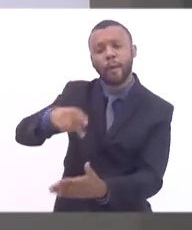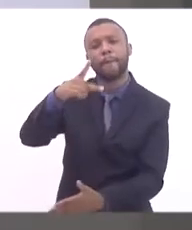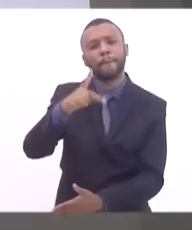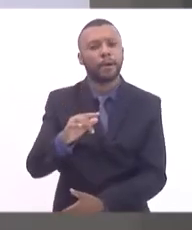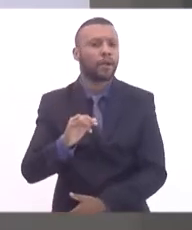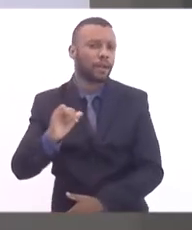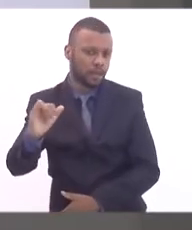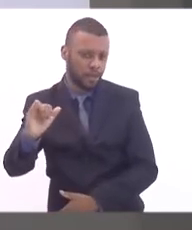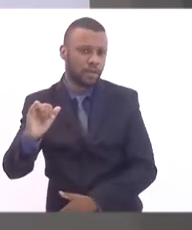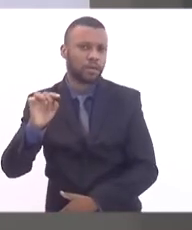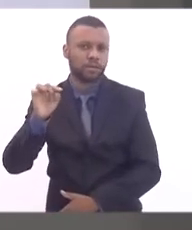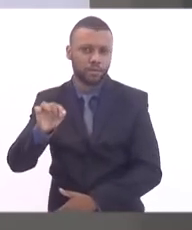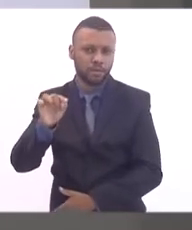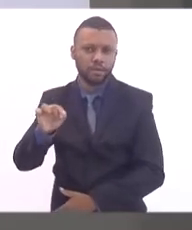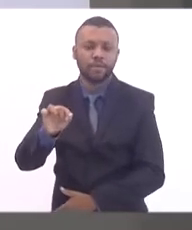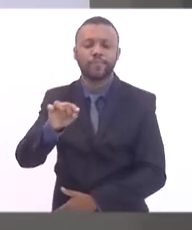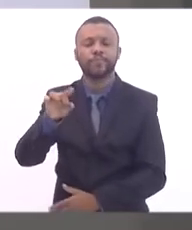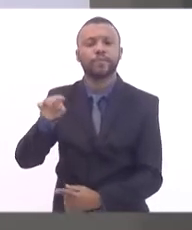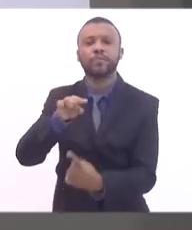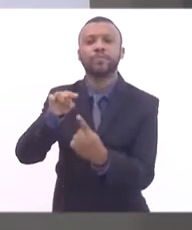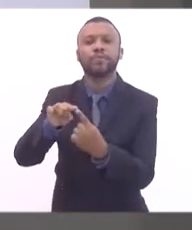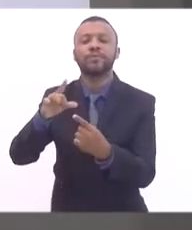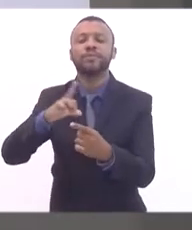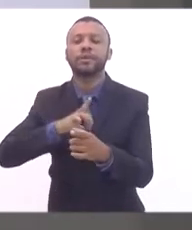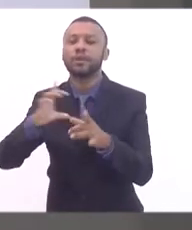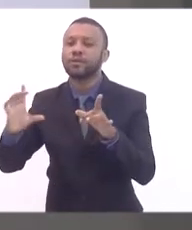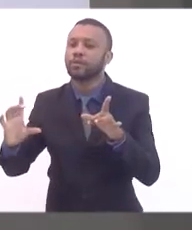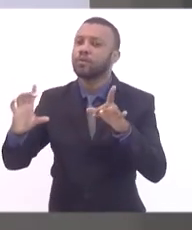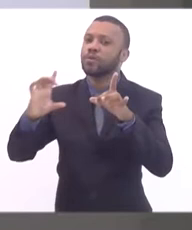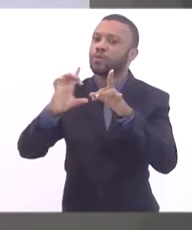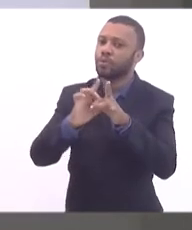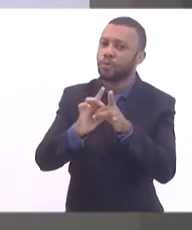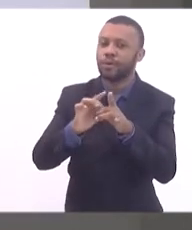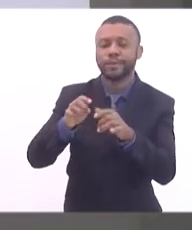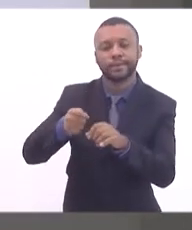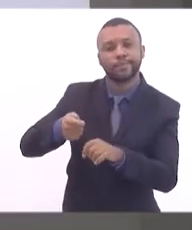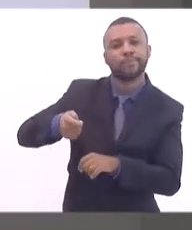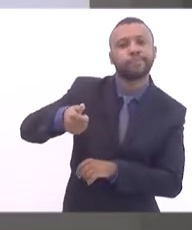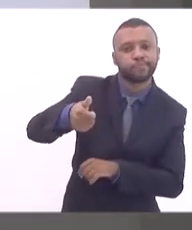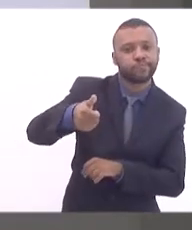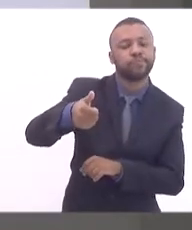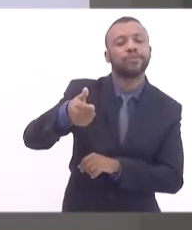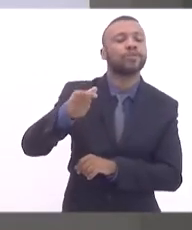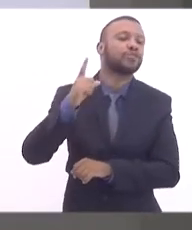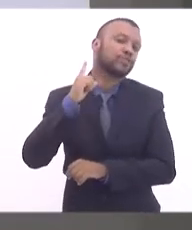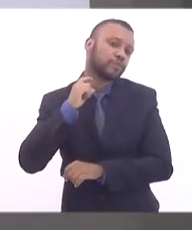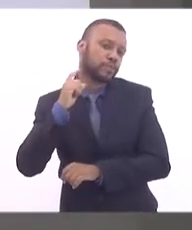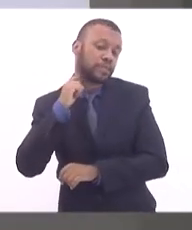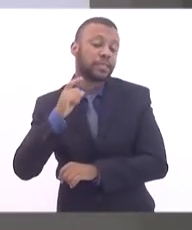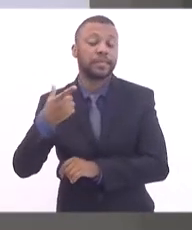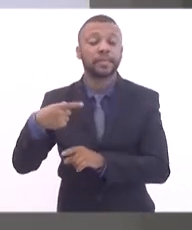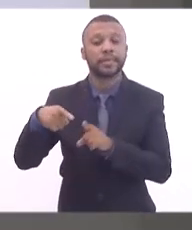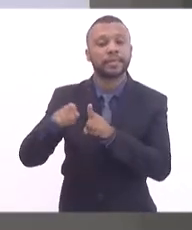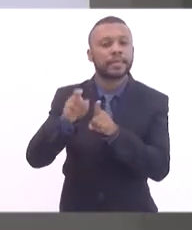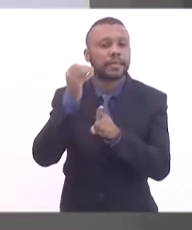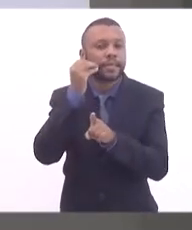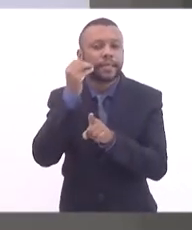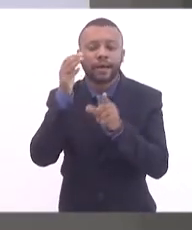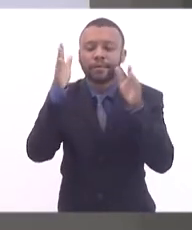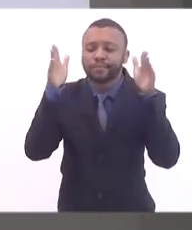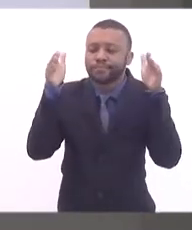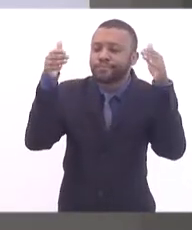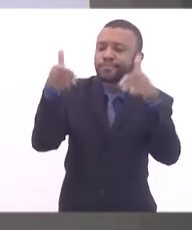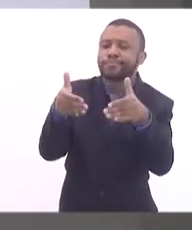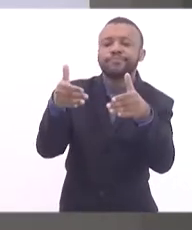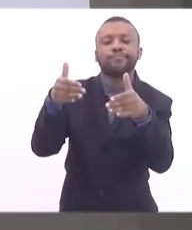objetivou a fazer a cola desses benefícios do de Minas Gerais que são genéricos e restringiu a restringir